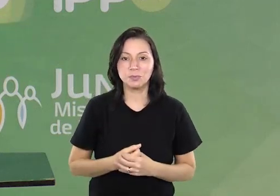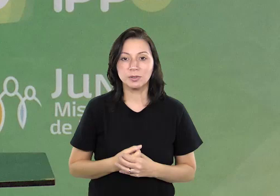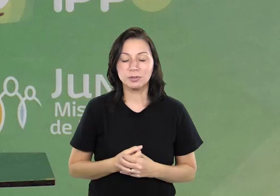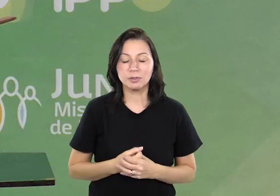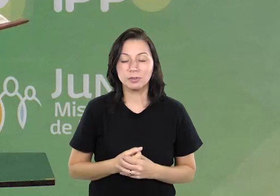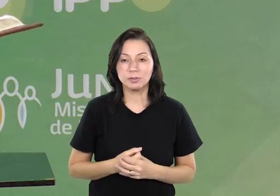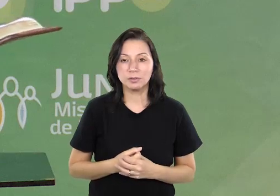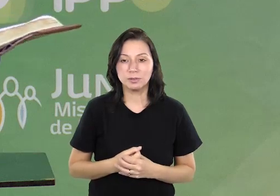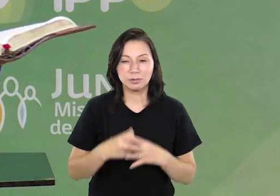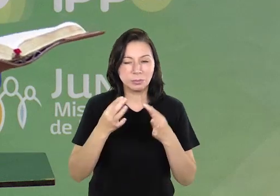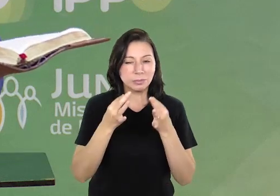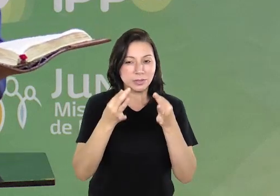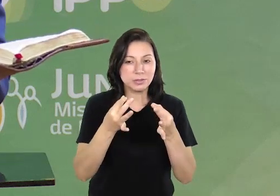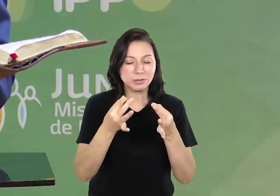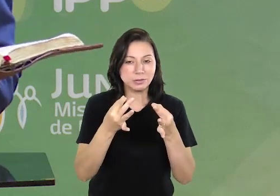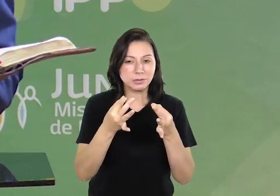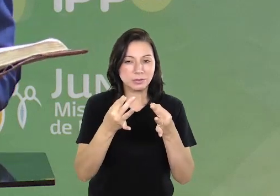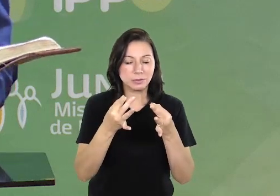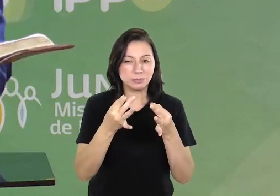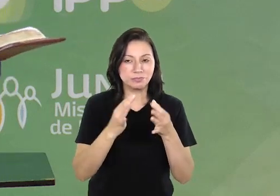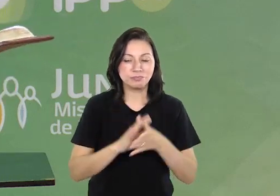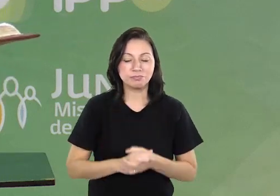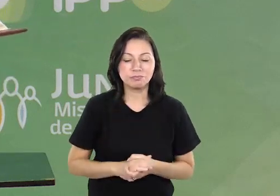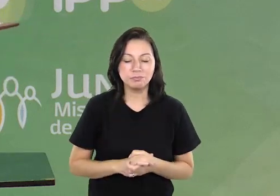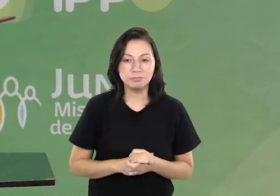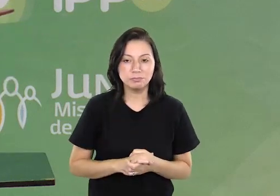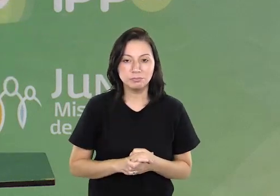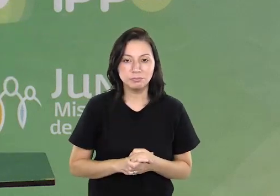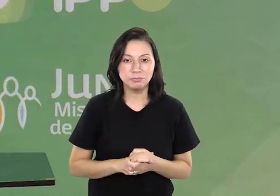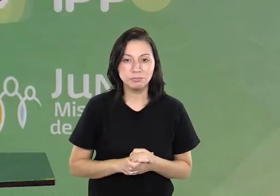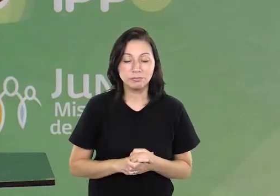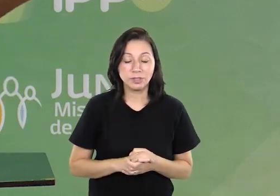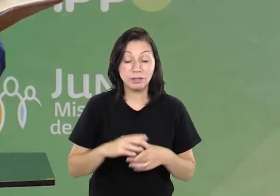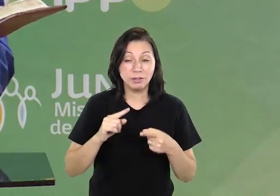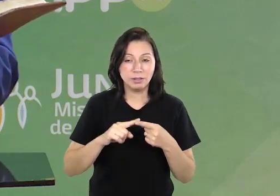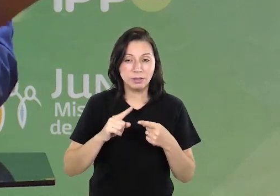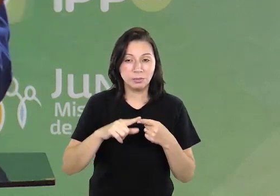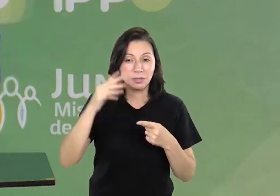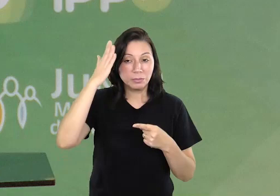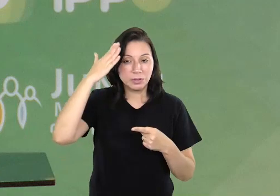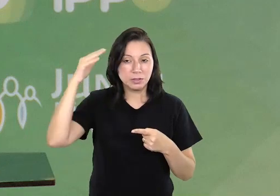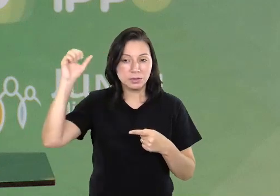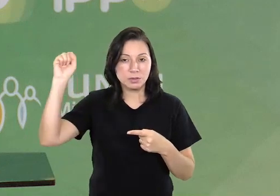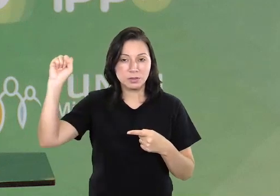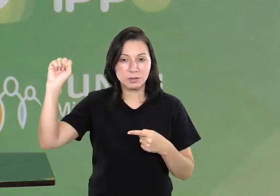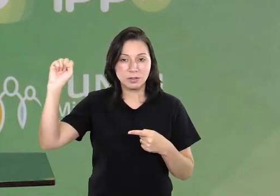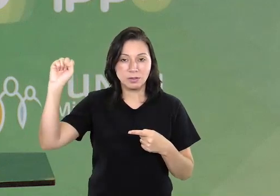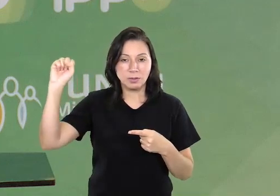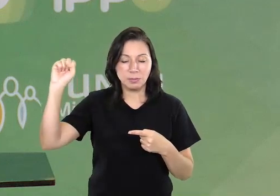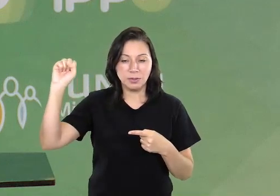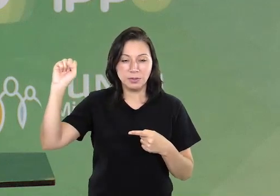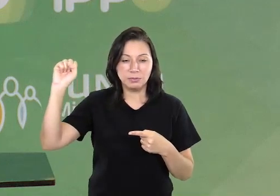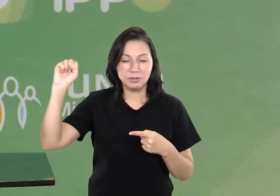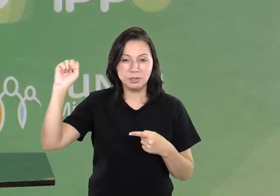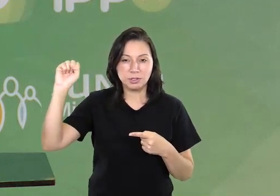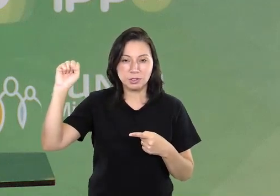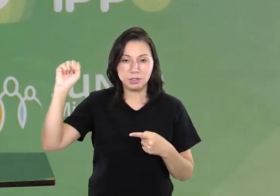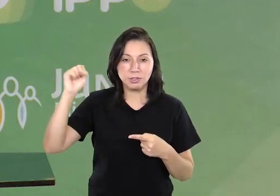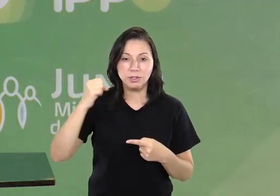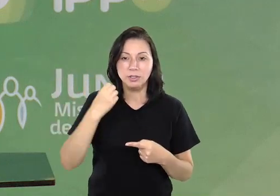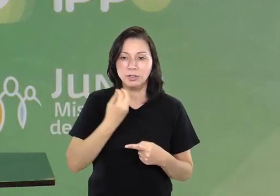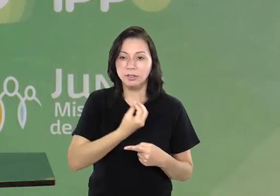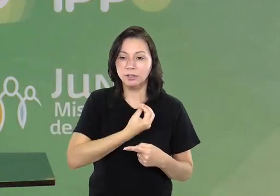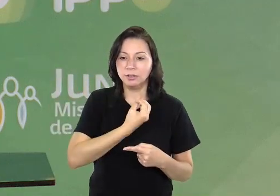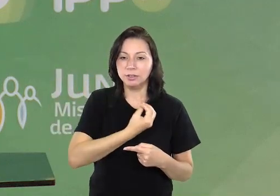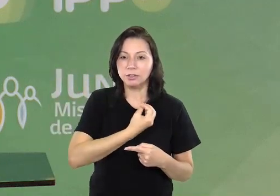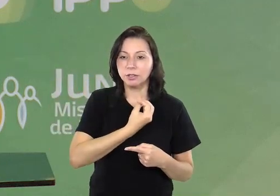aliás três aspectos aqui que me chamou atenção primeiro Salomão viveu sobre o Império dos Sentidos no Versículo